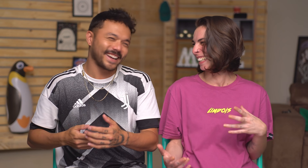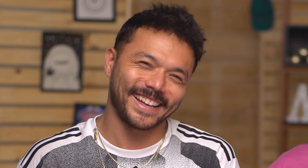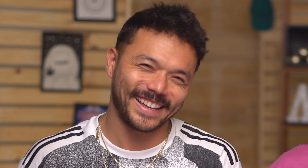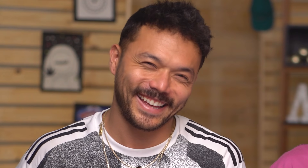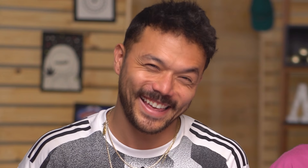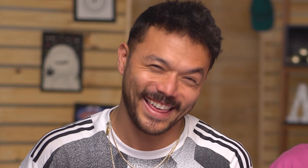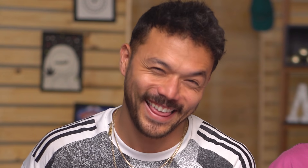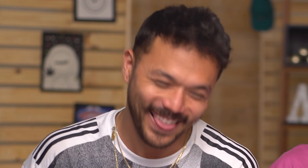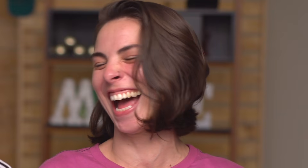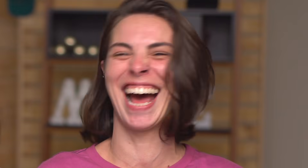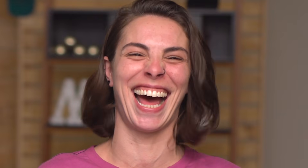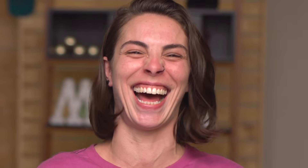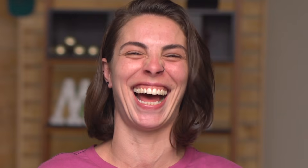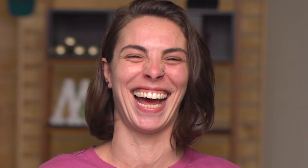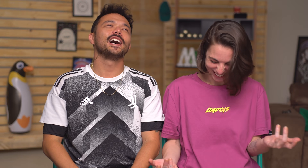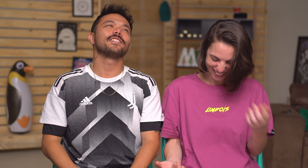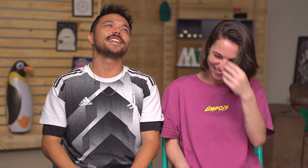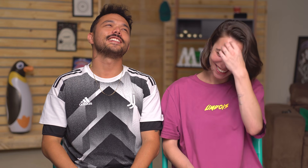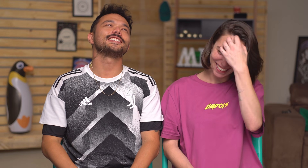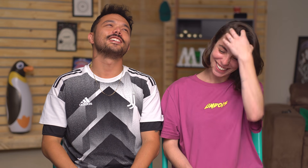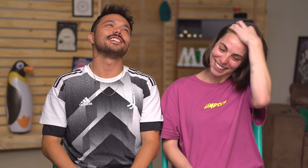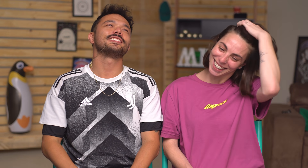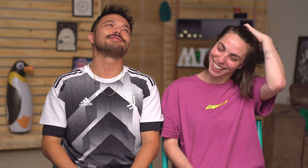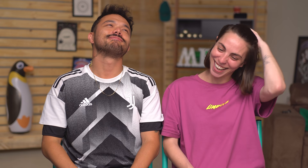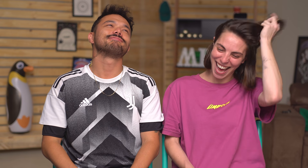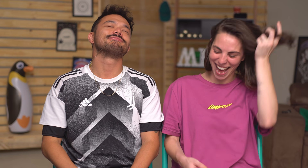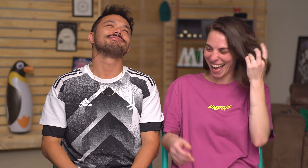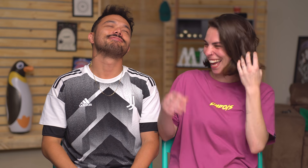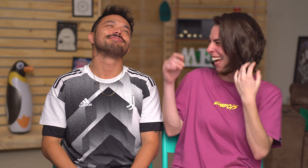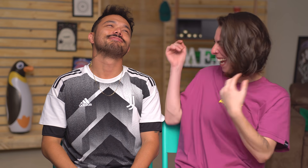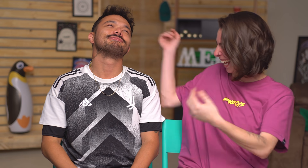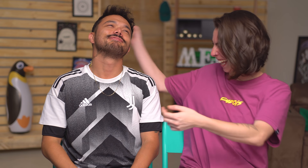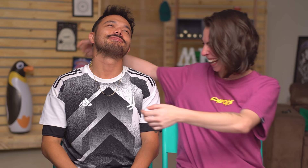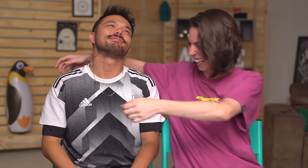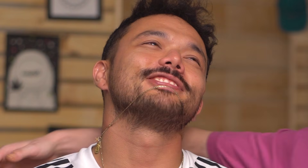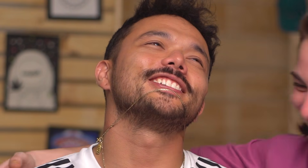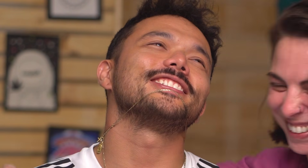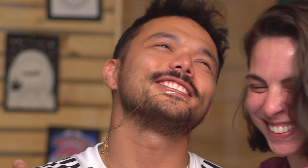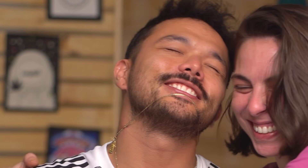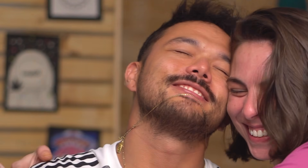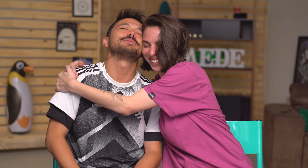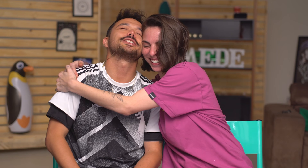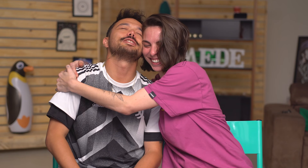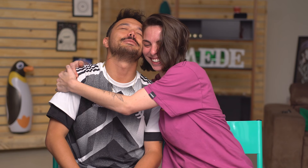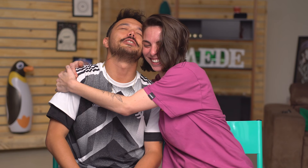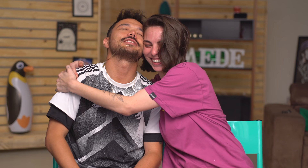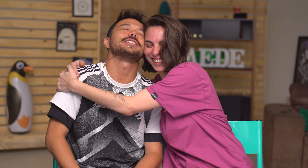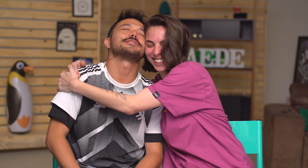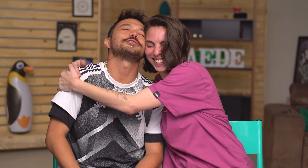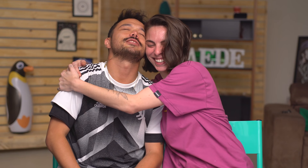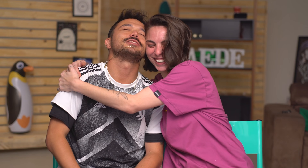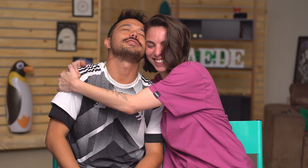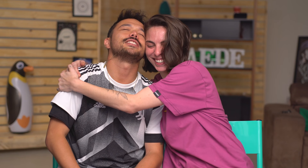entender. Ai, fiquei triste agora. Fiquei triste. Vamos pro Chegou no